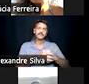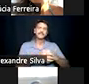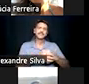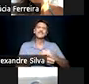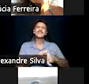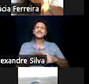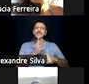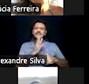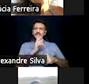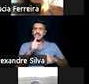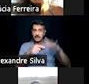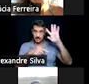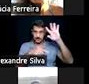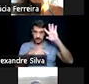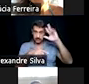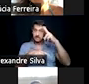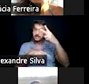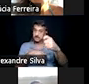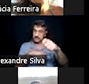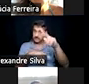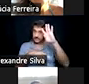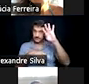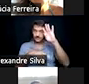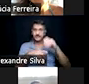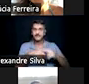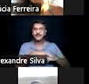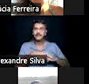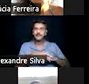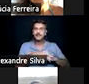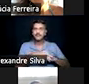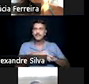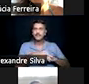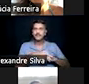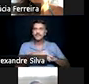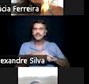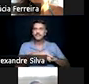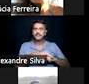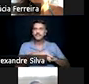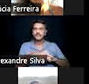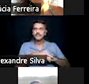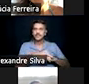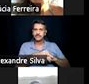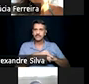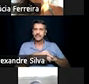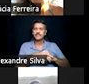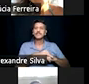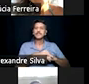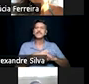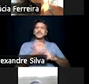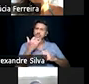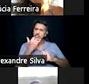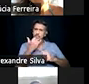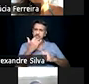sempre refletir sobre ela. Tá, eu queria só fazer, desculpa, era só para eu entender a questão. Desculpa, a